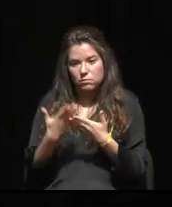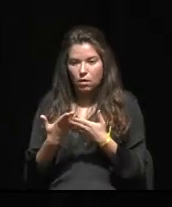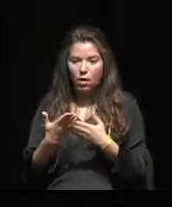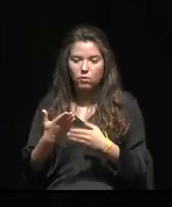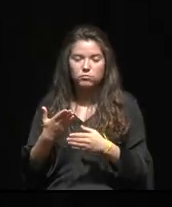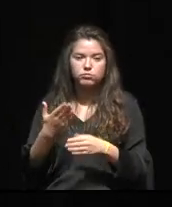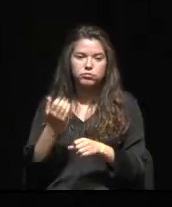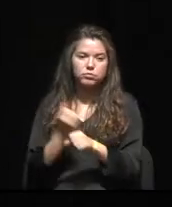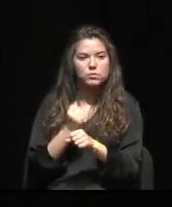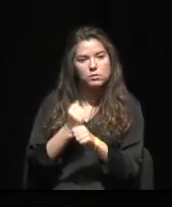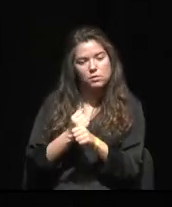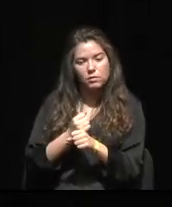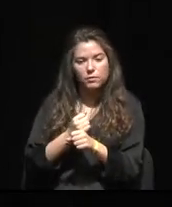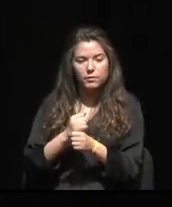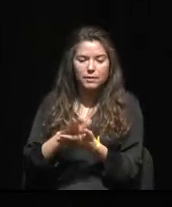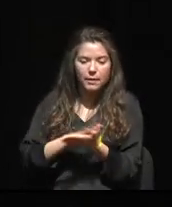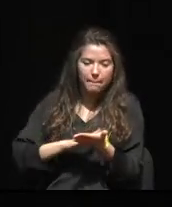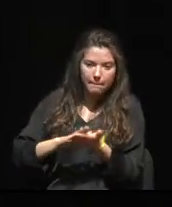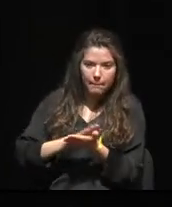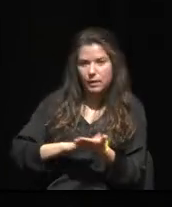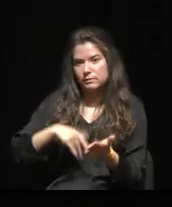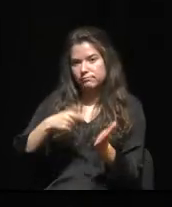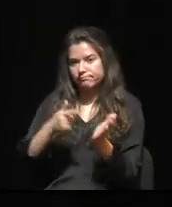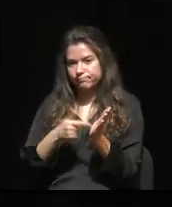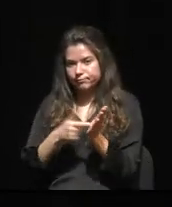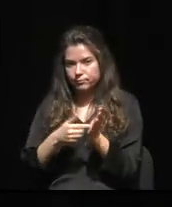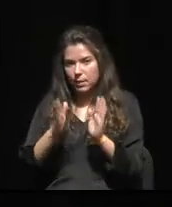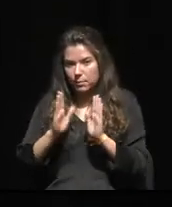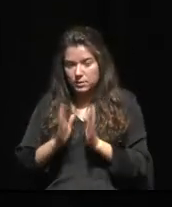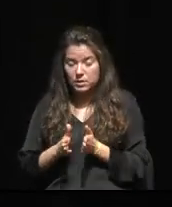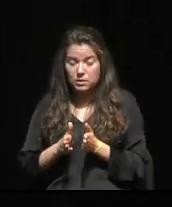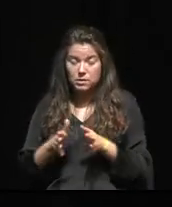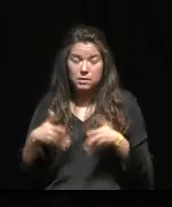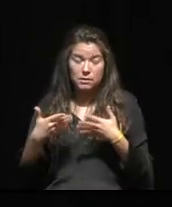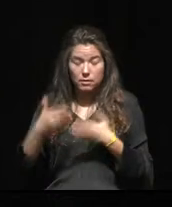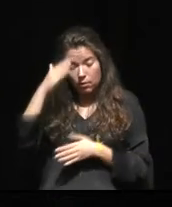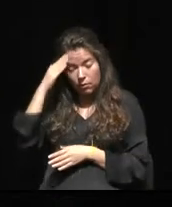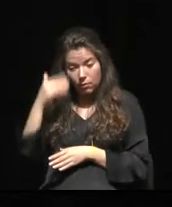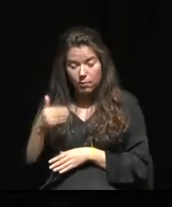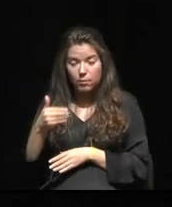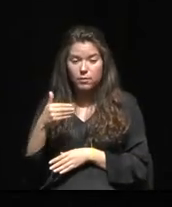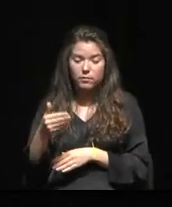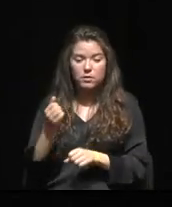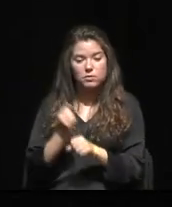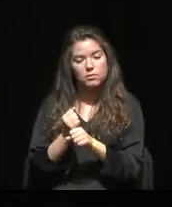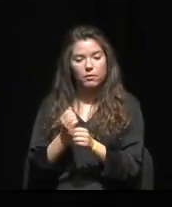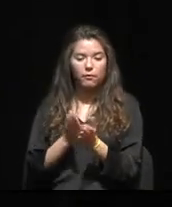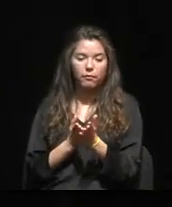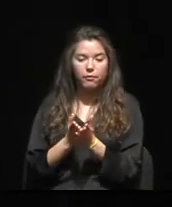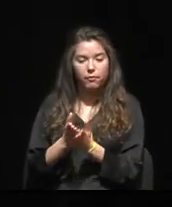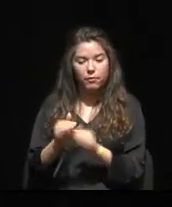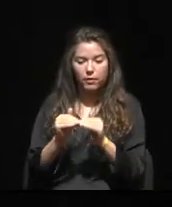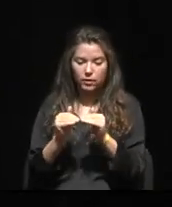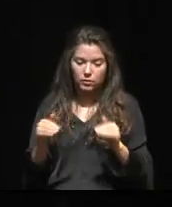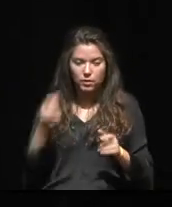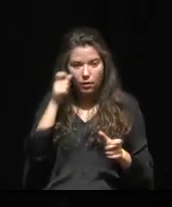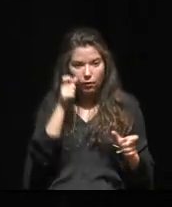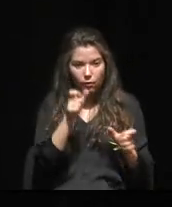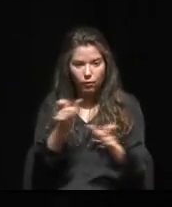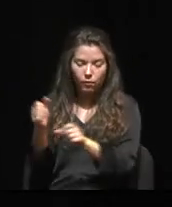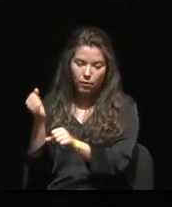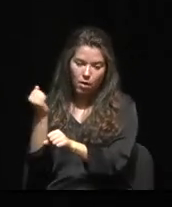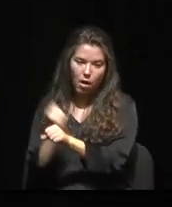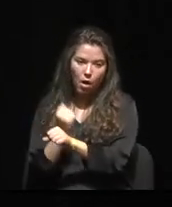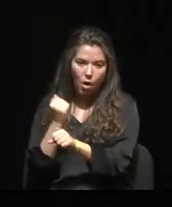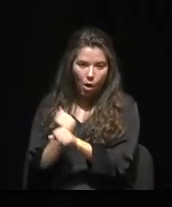formação ou habilitação de base o justificassem sendo prevista a manutenção das carreiras e categorias de fiscal de obras de fiscal de